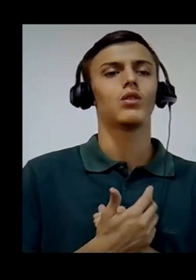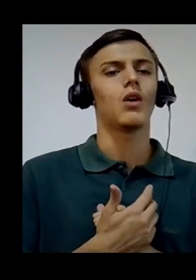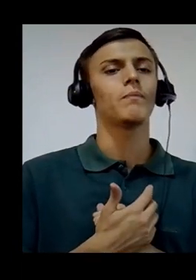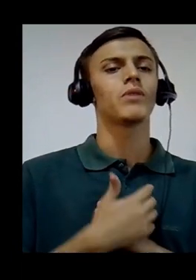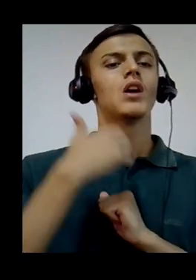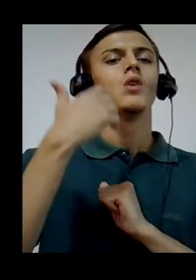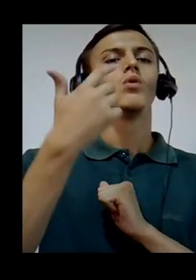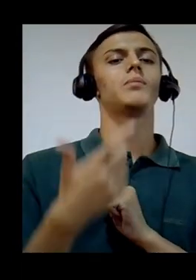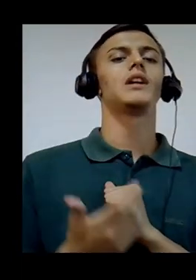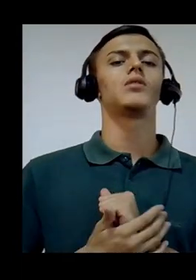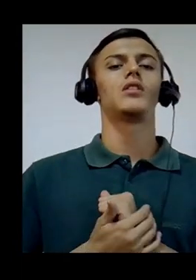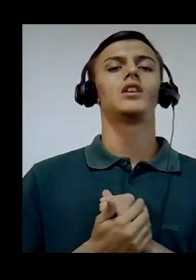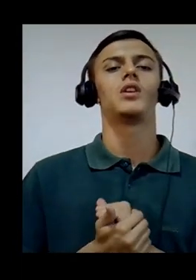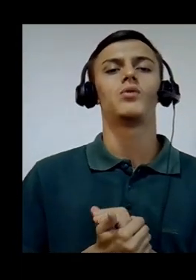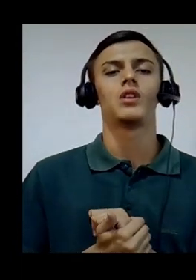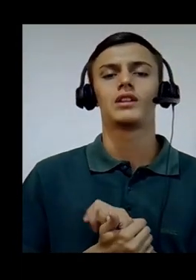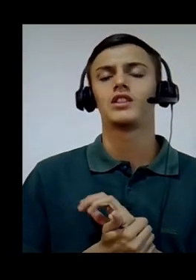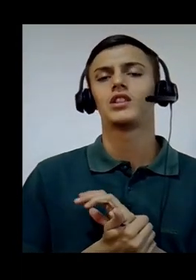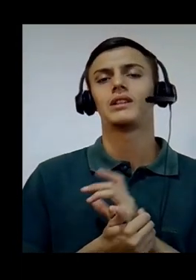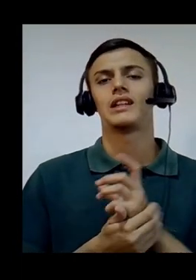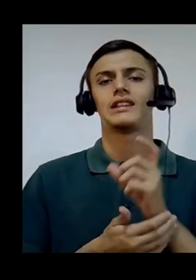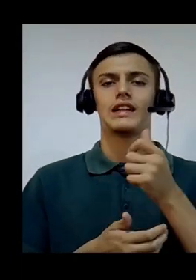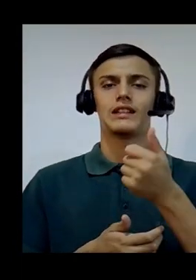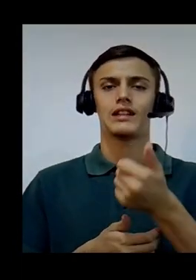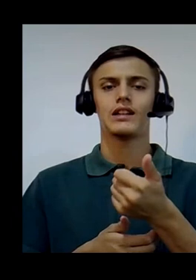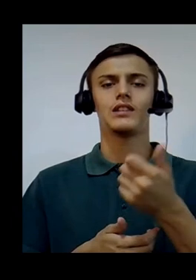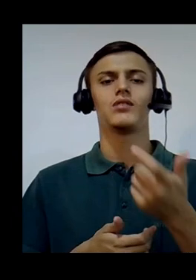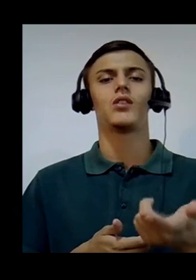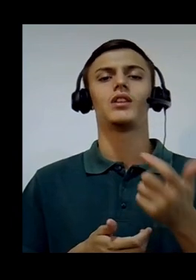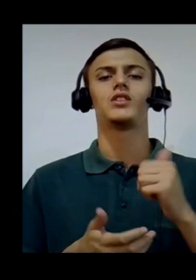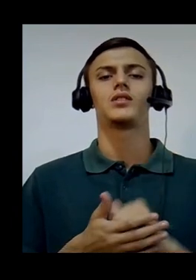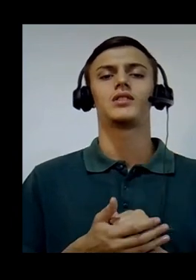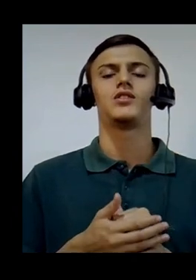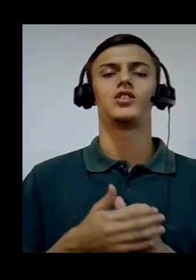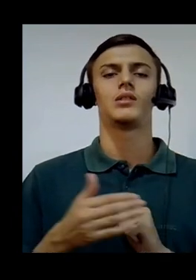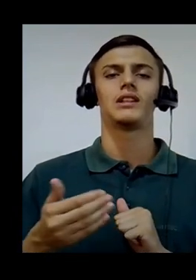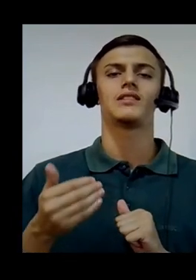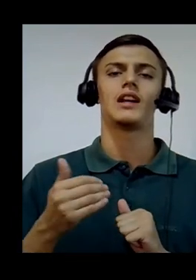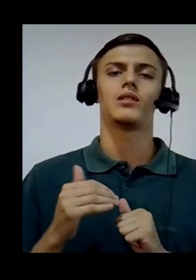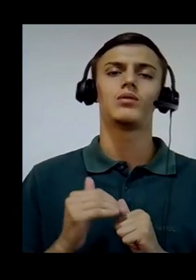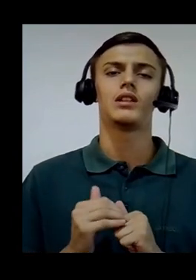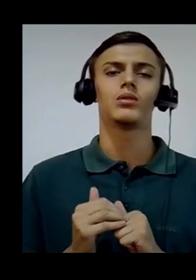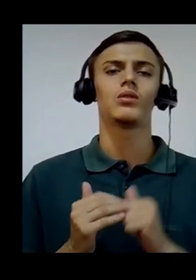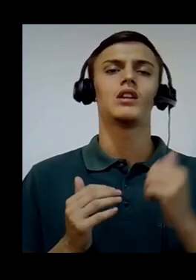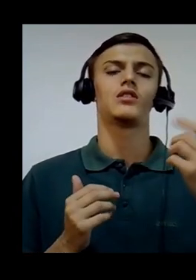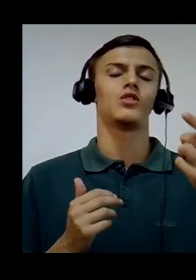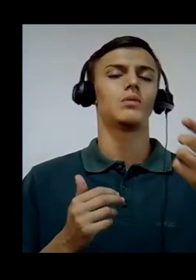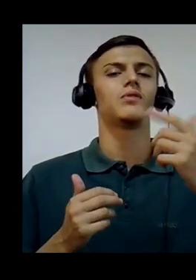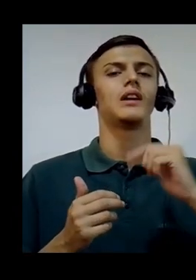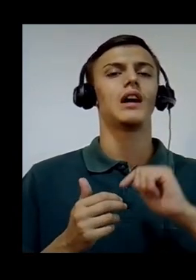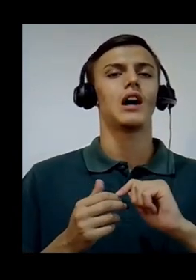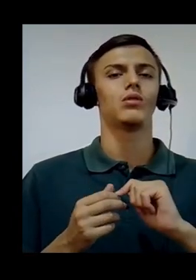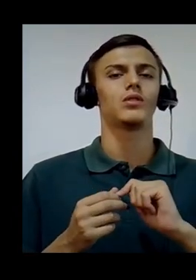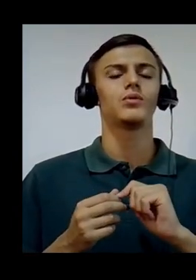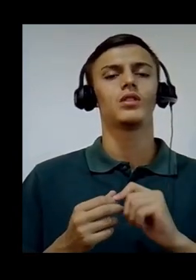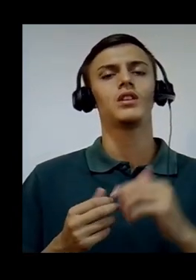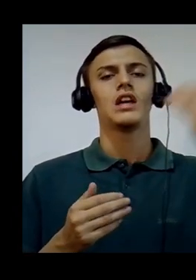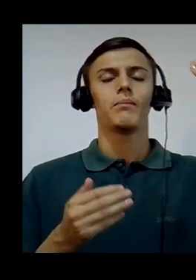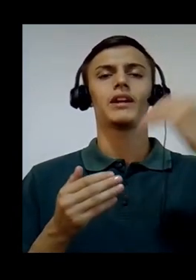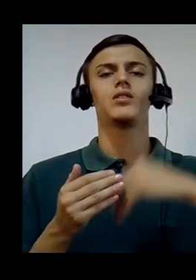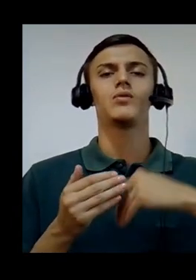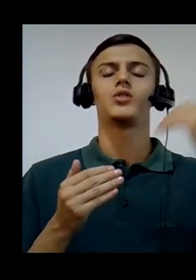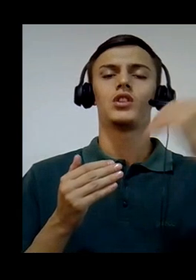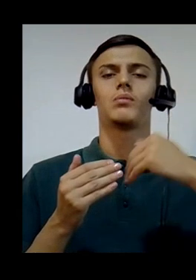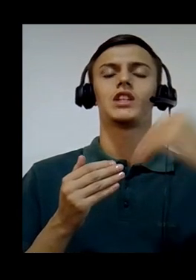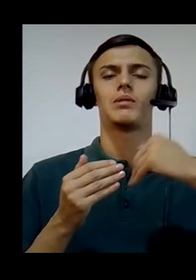possa ter naquele local. Uso obrigatório da válvula corta-chama na entrada da caneta e válvula anti-retrocesso de chama na saída do cilindro. Se uma falhar, a outra